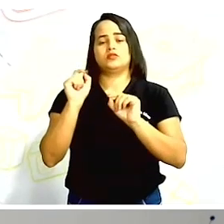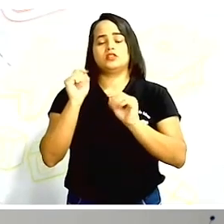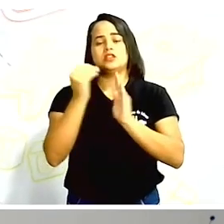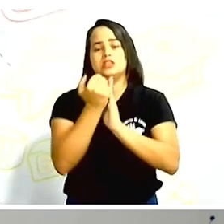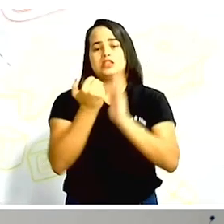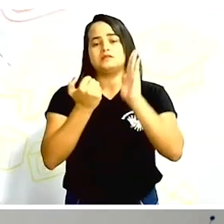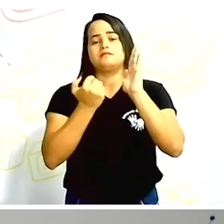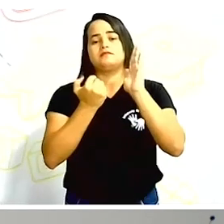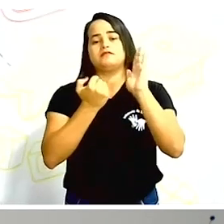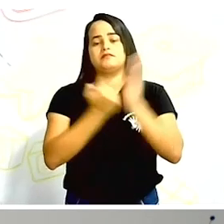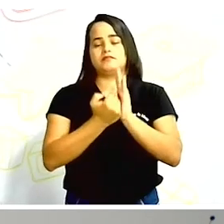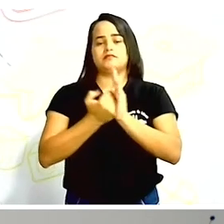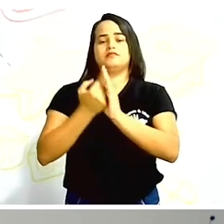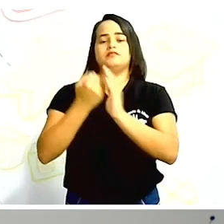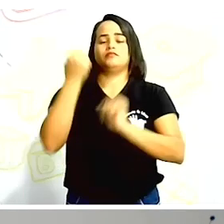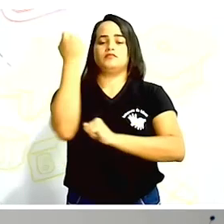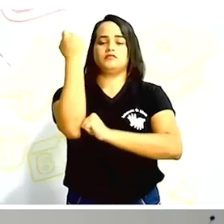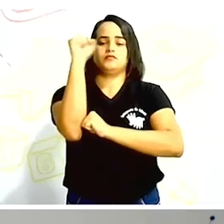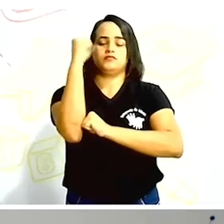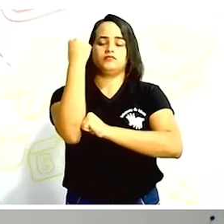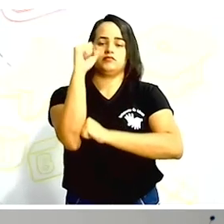óssea, tornando os ossos densos.